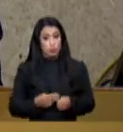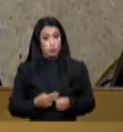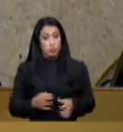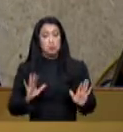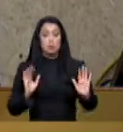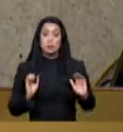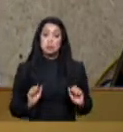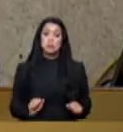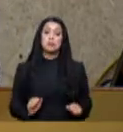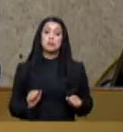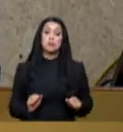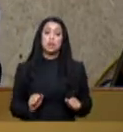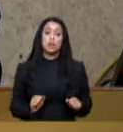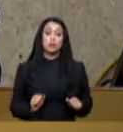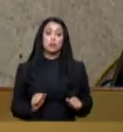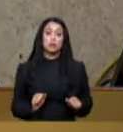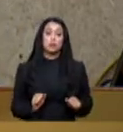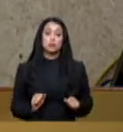podem ser